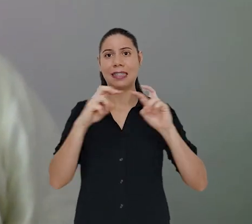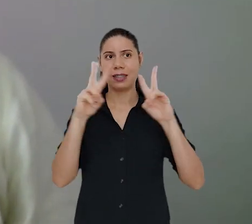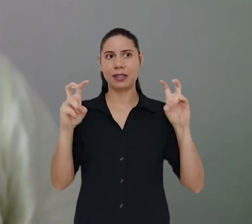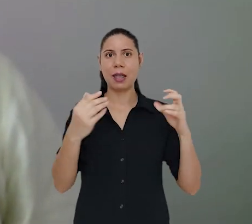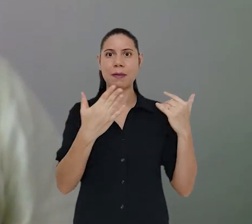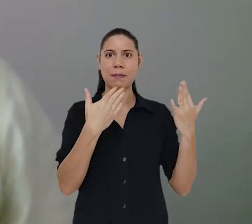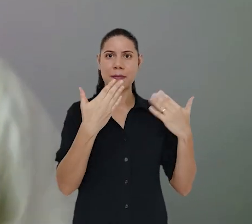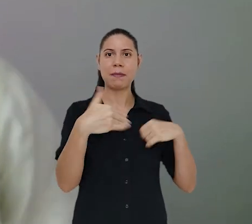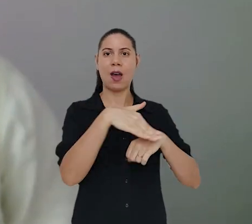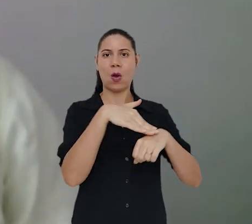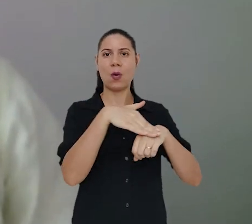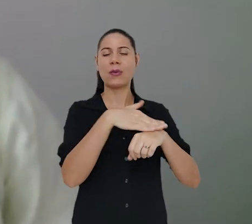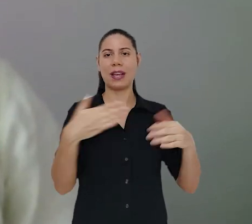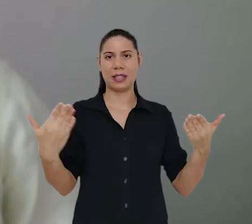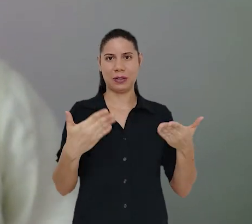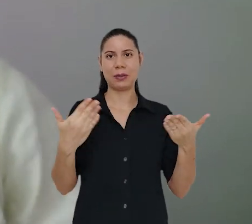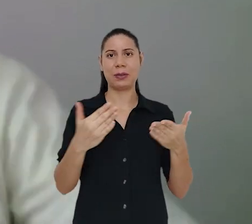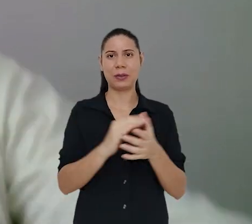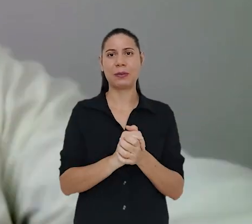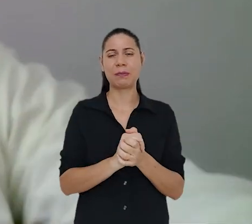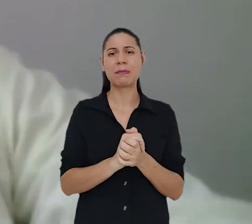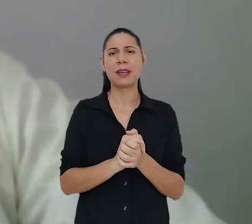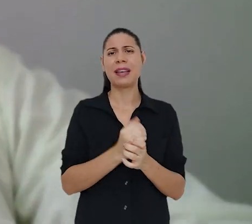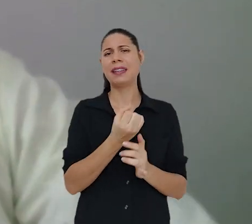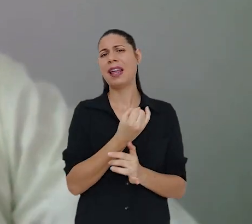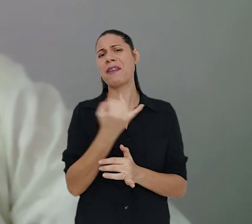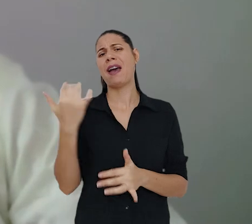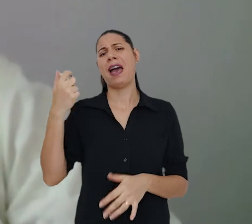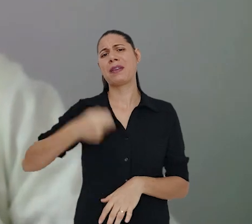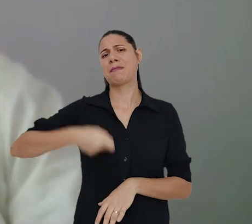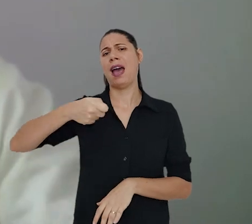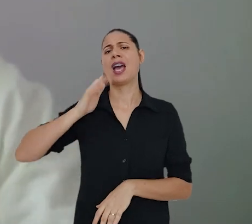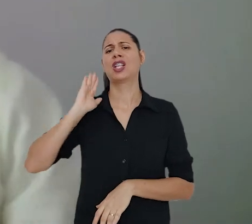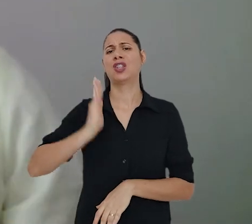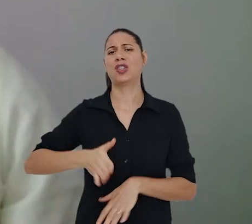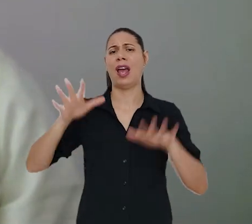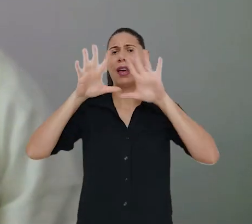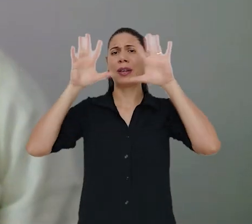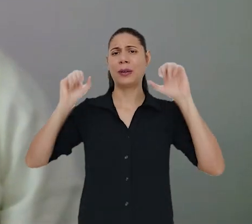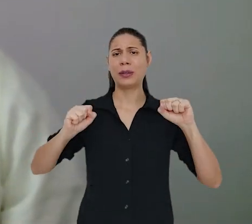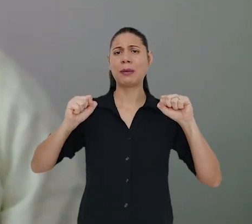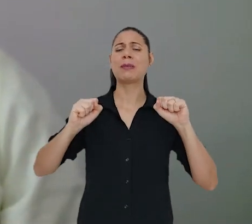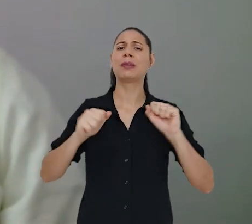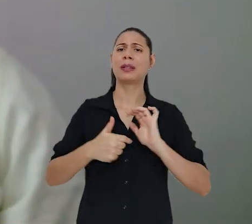dessa conversa hoje, que é baseado em uma das várias e várias decisões que o Tribunal